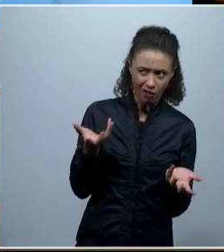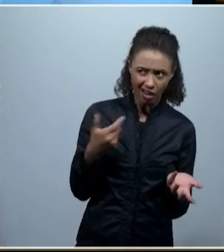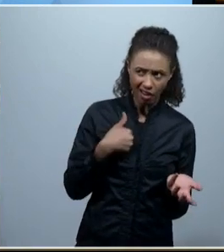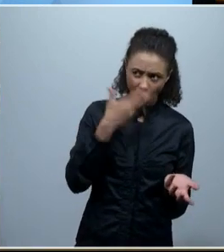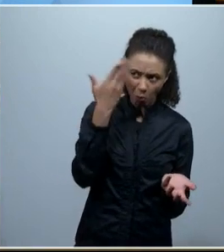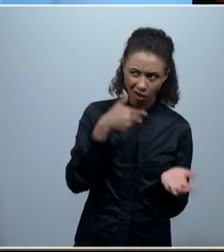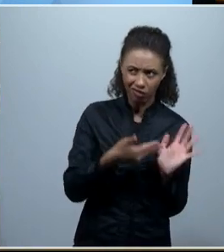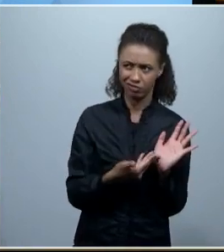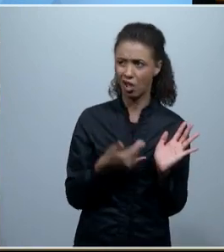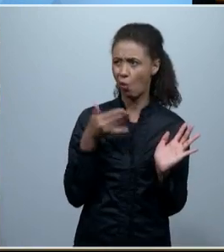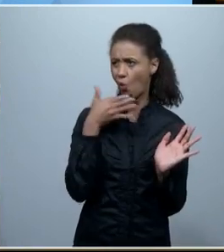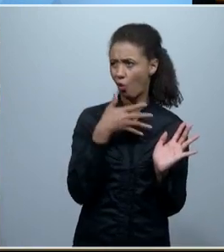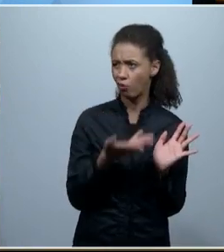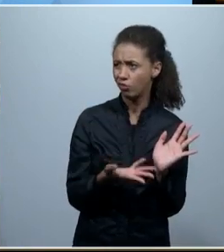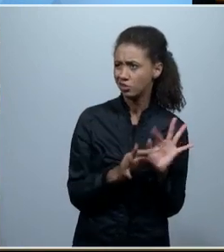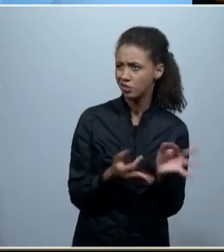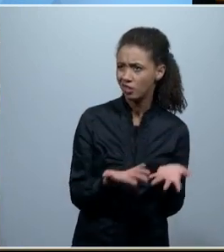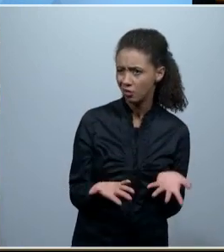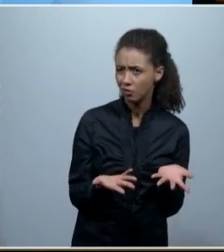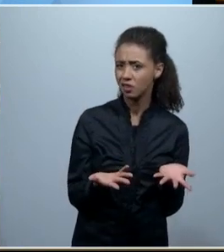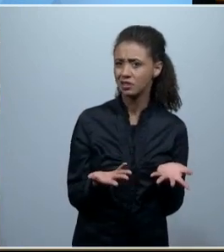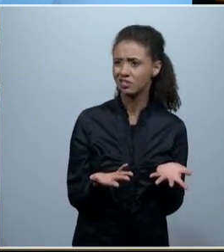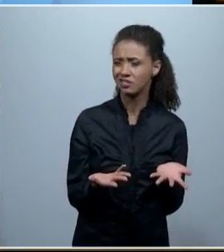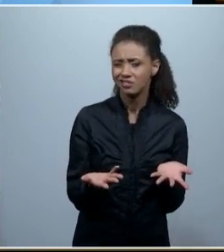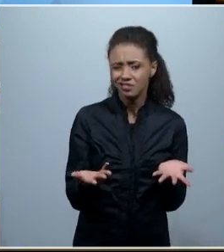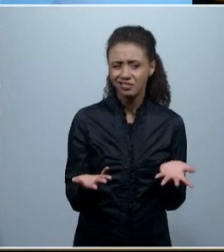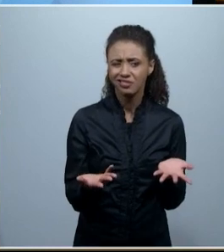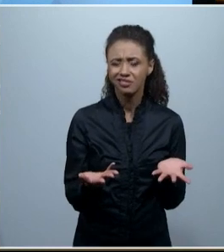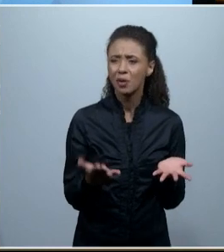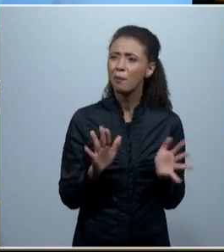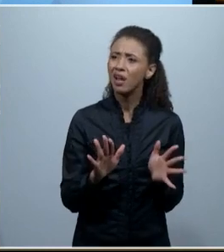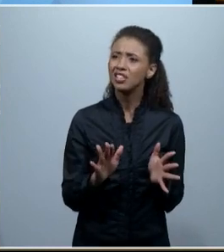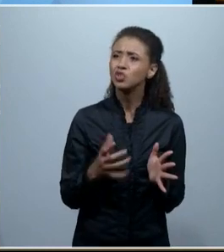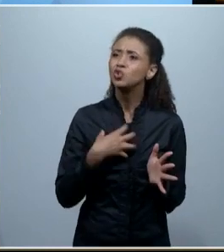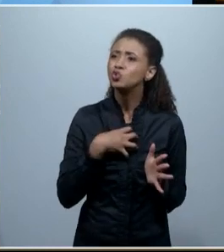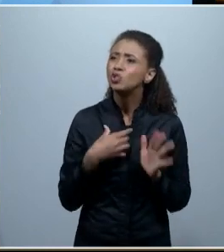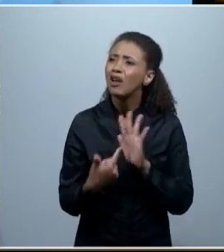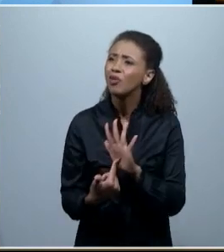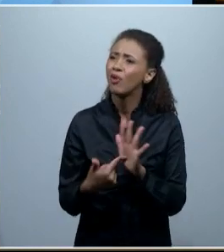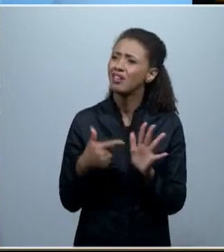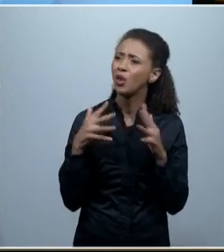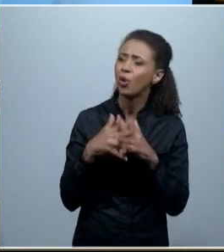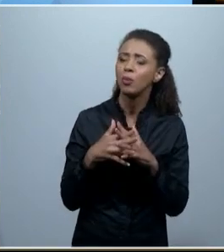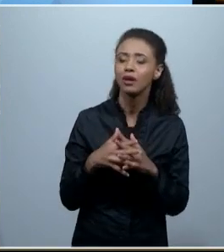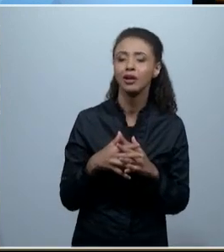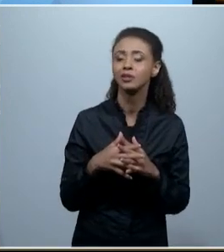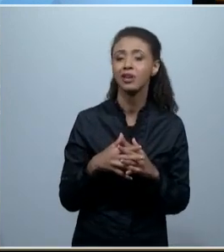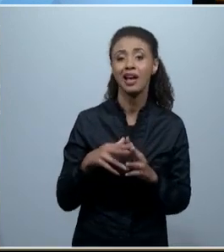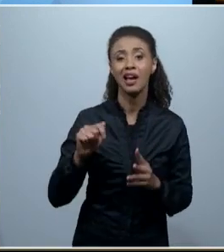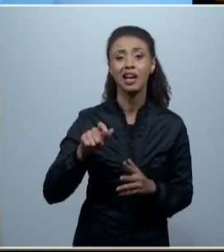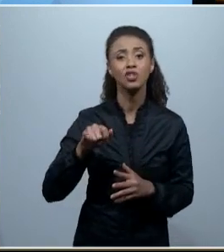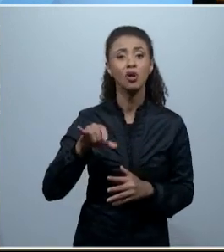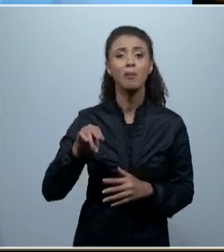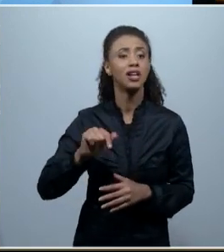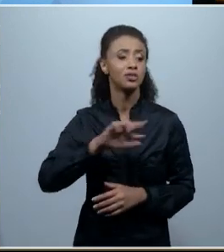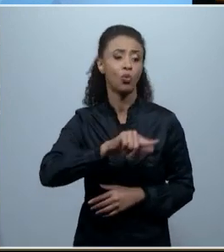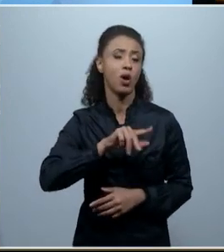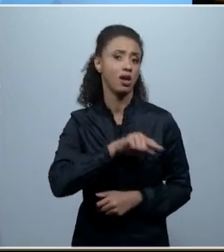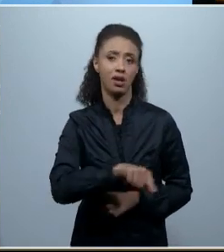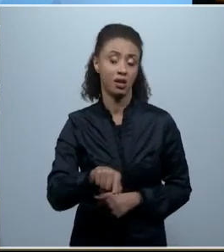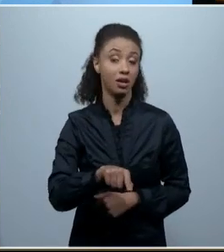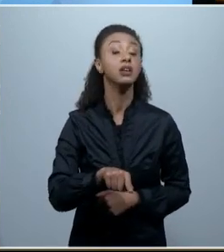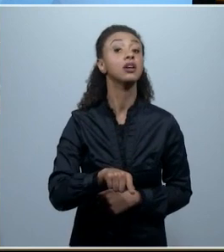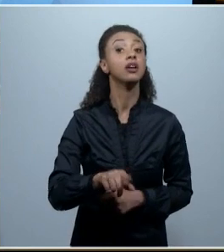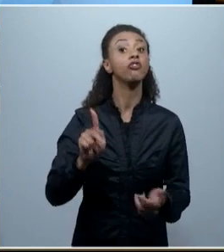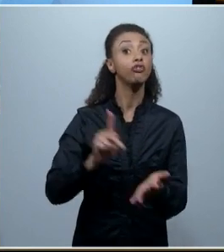que eu sabia que me parece tão simples ea demonstração é complicada não é não é pra isso que somáticas ervas aromáticas serve porque